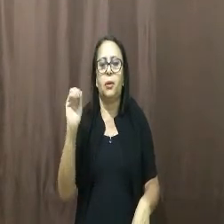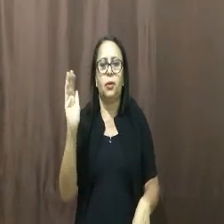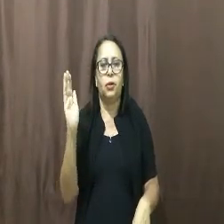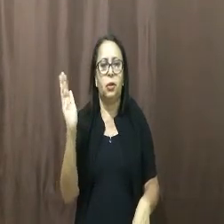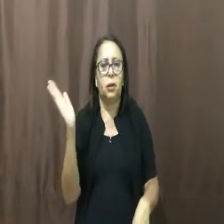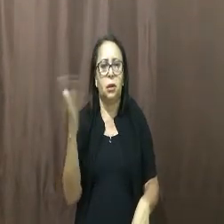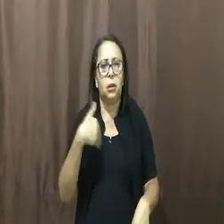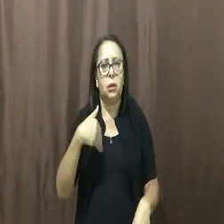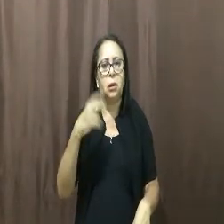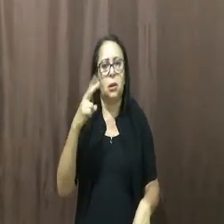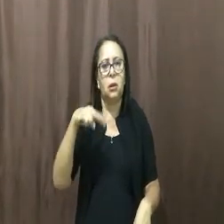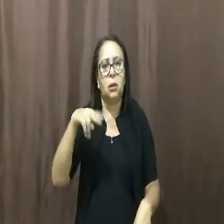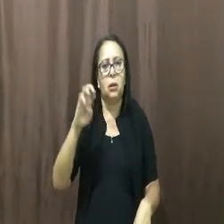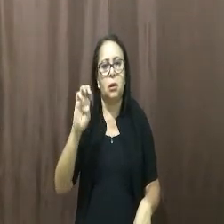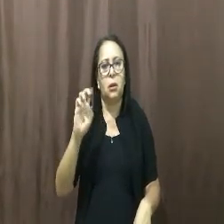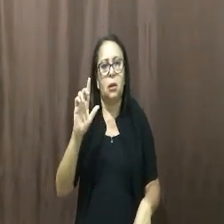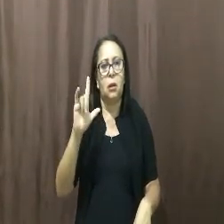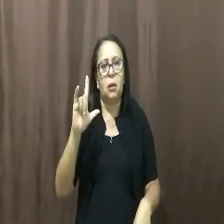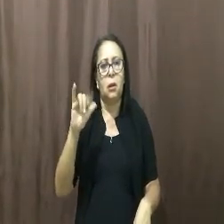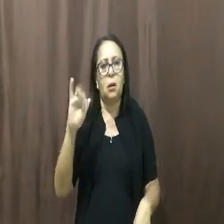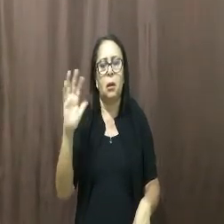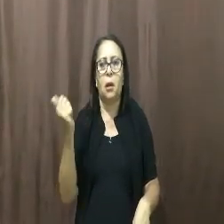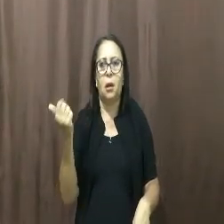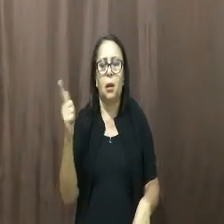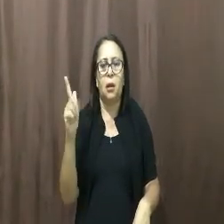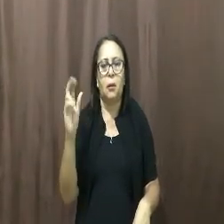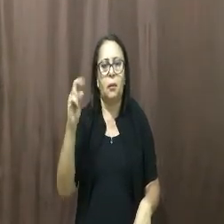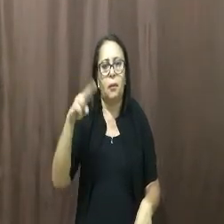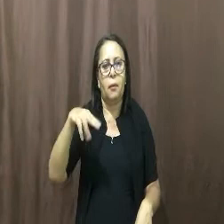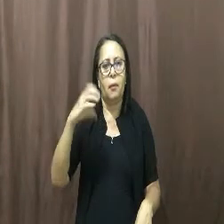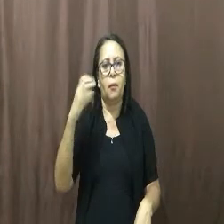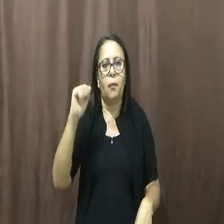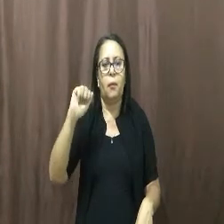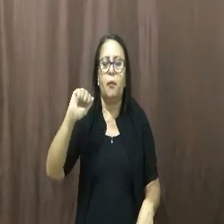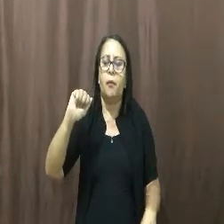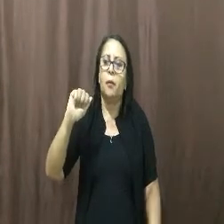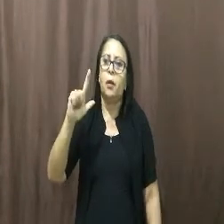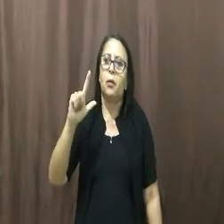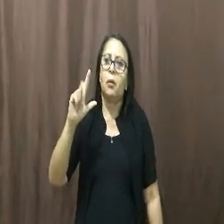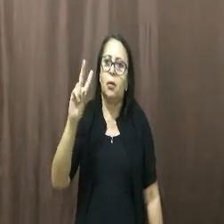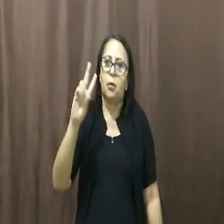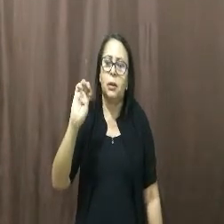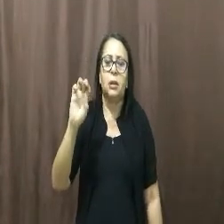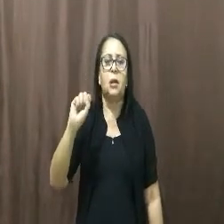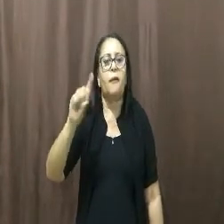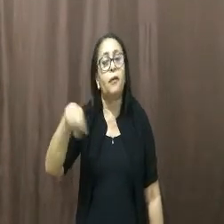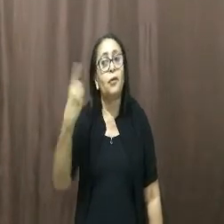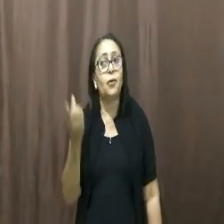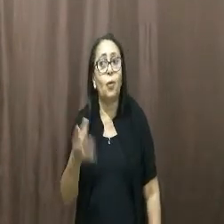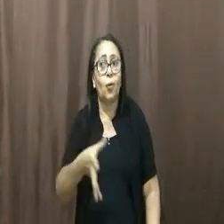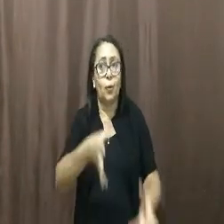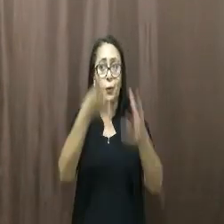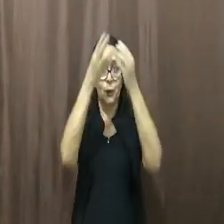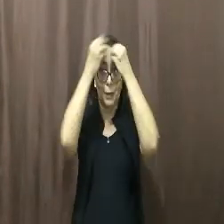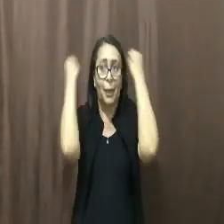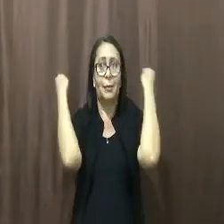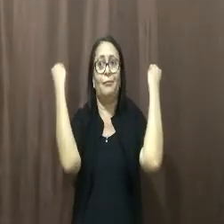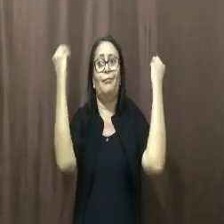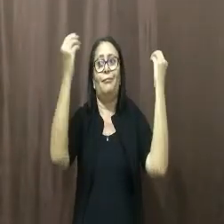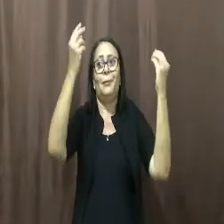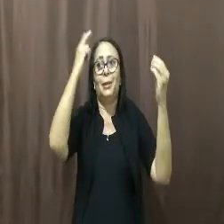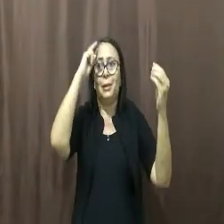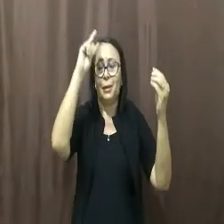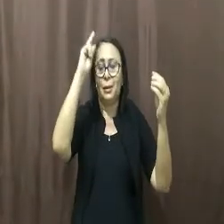Nascimento, Lélia Gonzalez. E tantos outros que são invisibilizados na história. Porque existe aquela questão